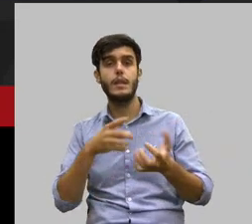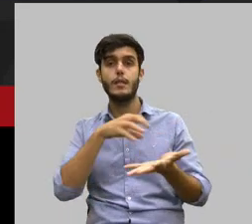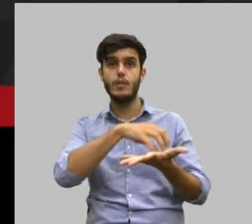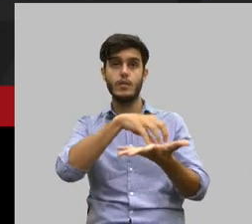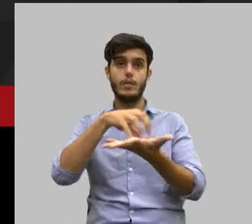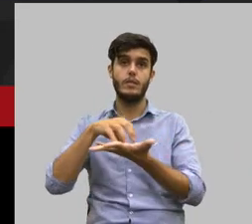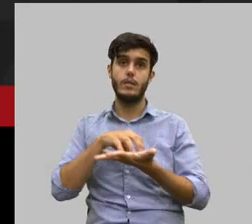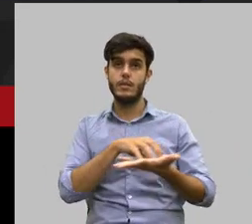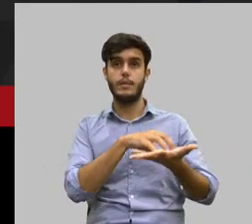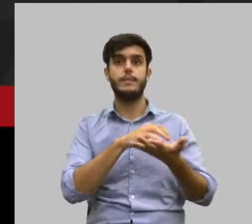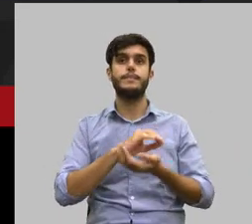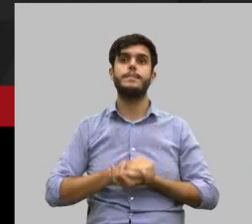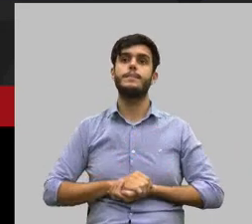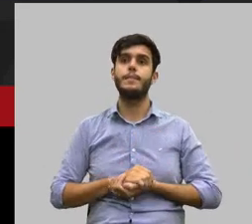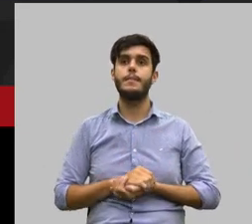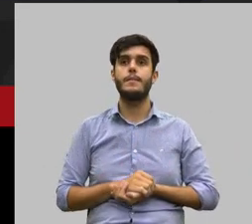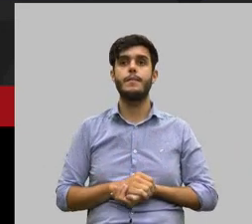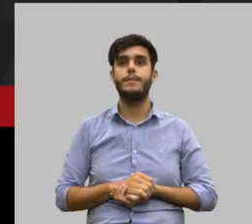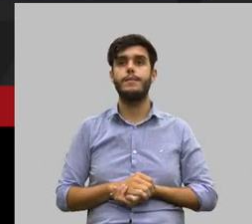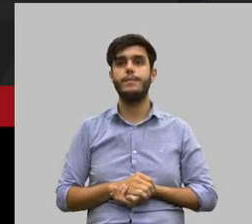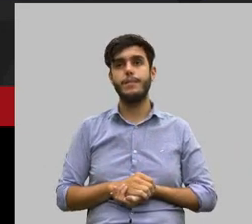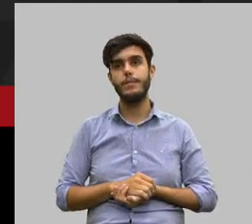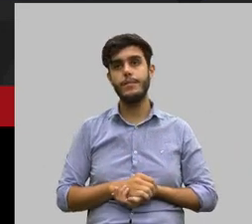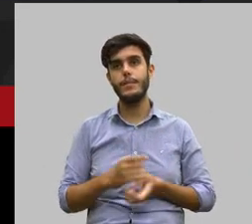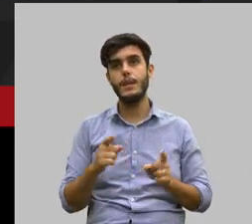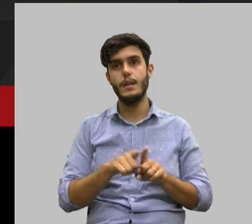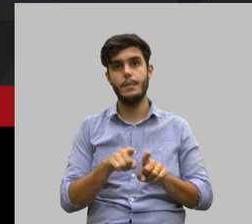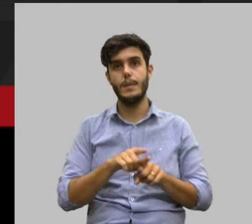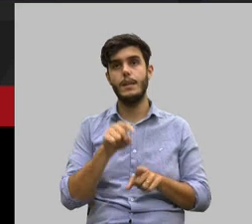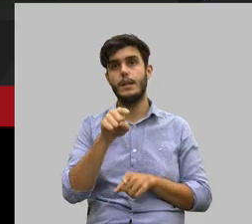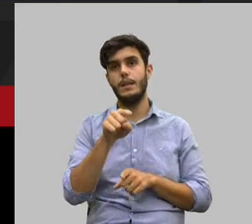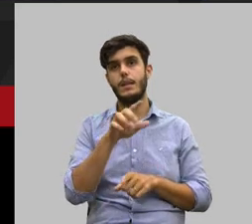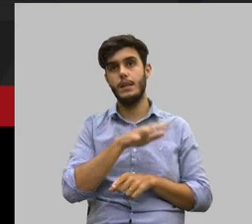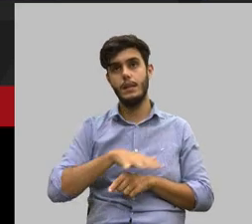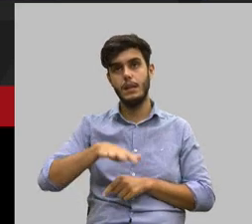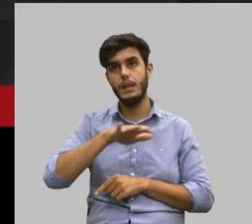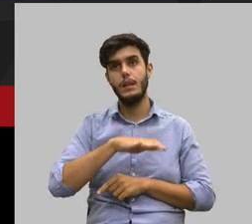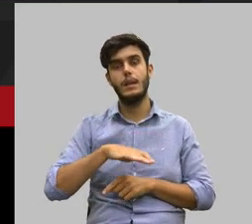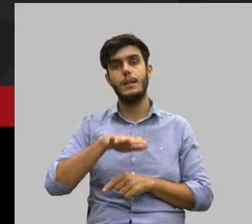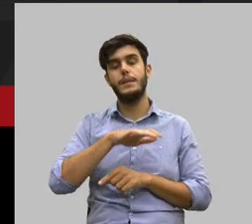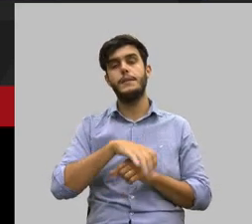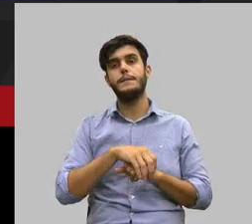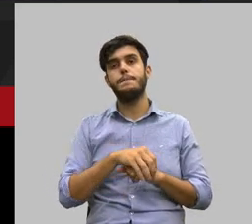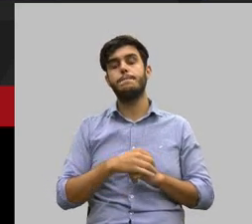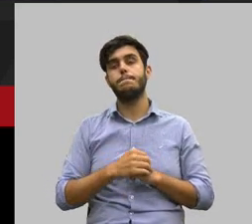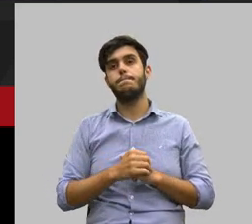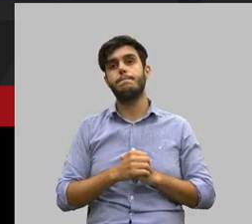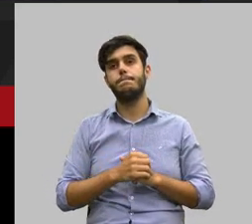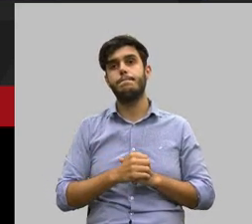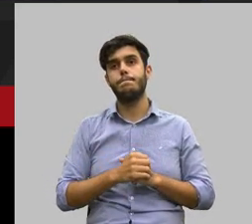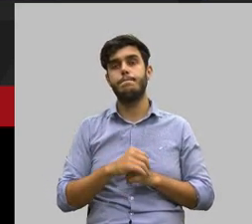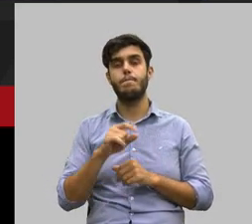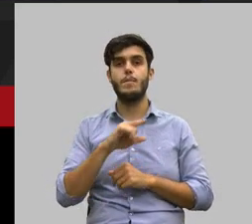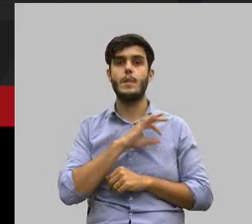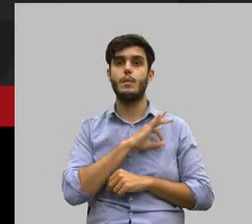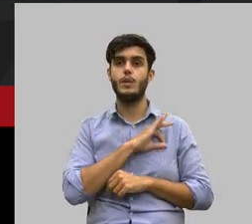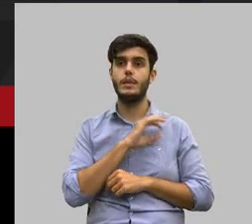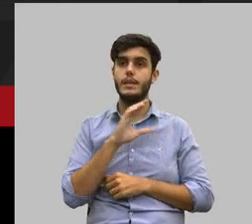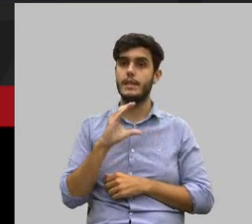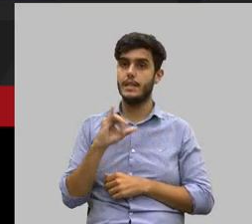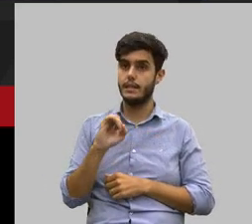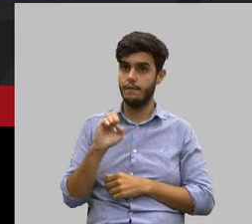competentes eh nós trouxemos aqui né dentro dessa performance eh diferenciada da Polícia Civil do ano de